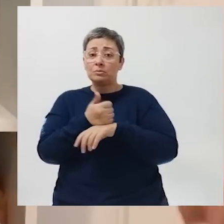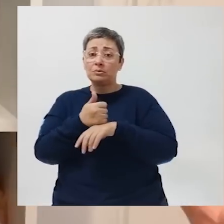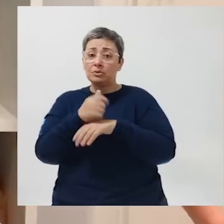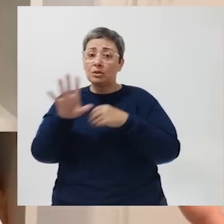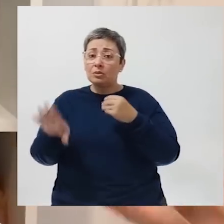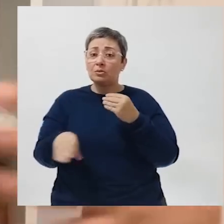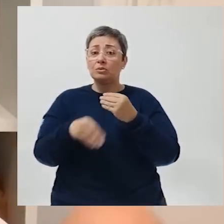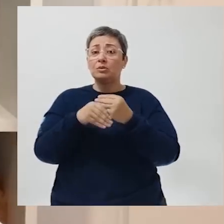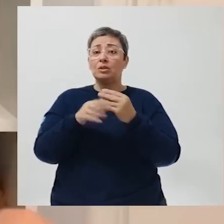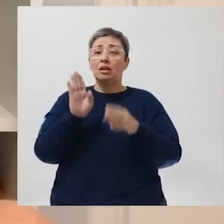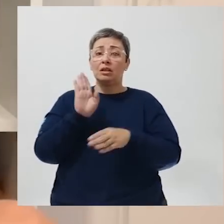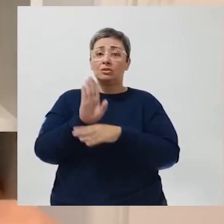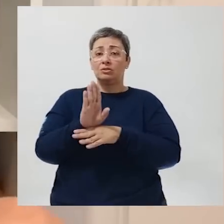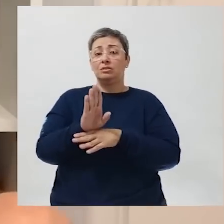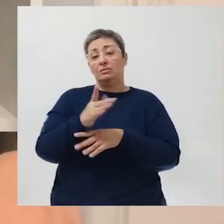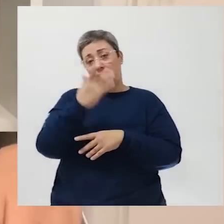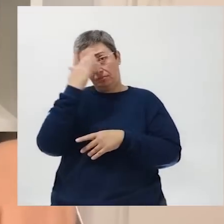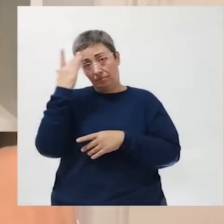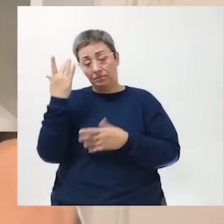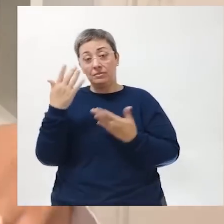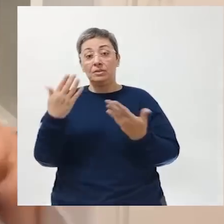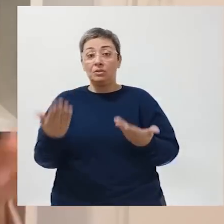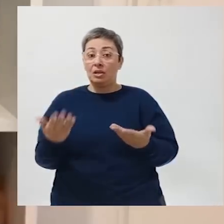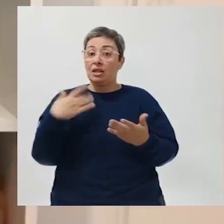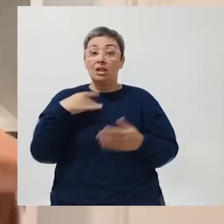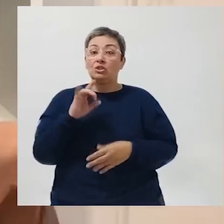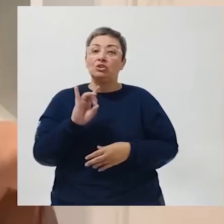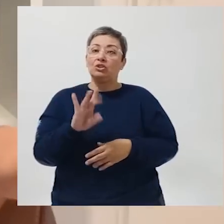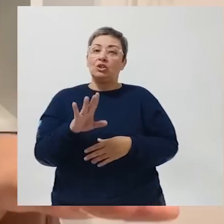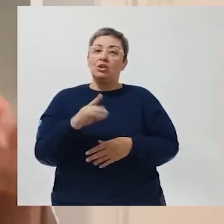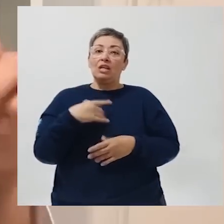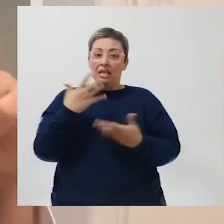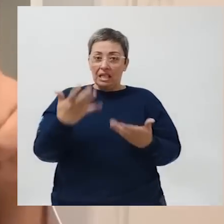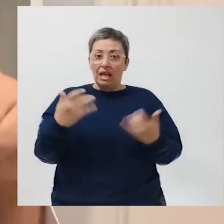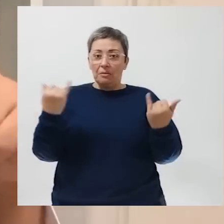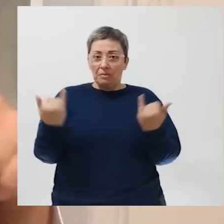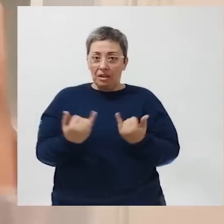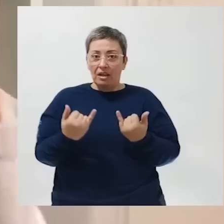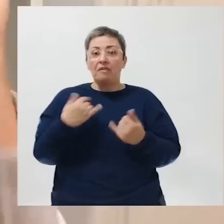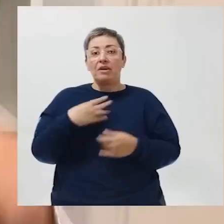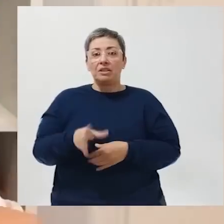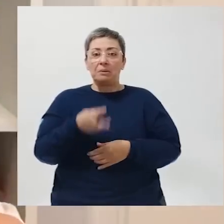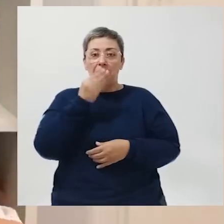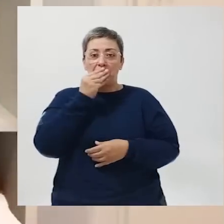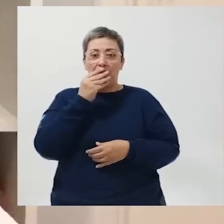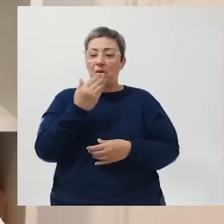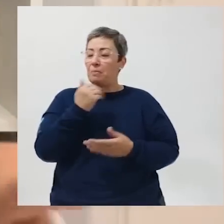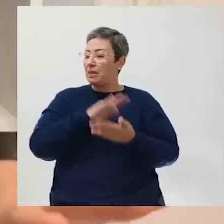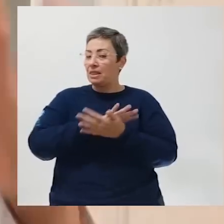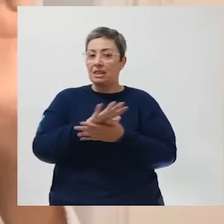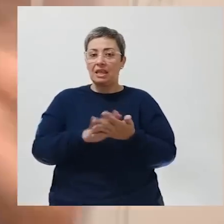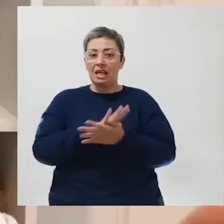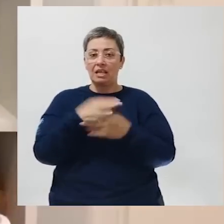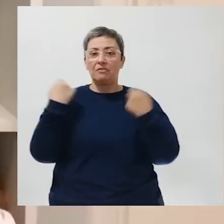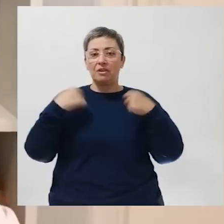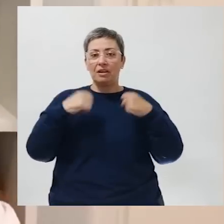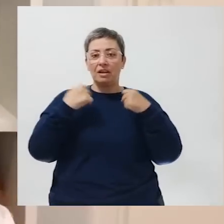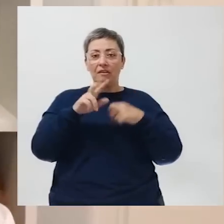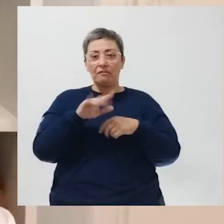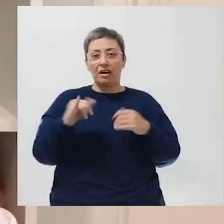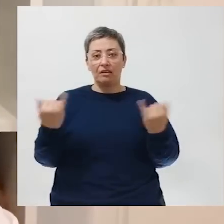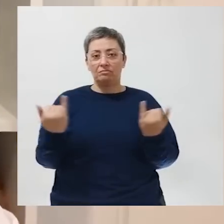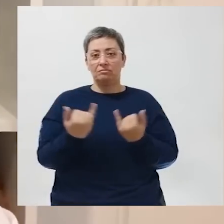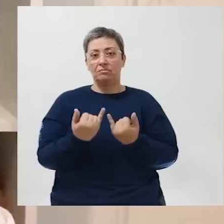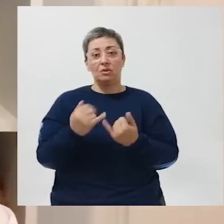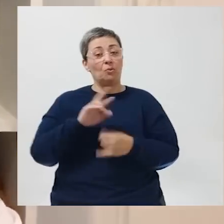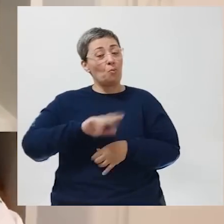outro profissional para ajudar essa pessoa. Então, não basta dizer, quer emagrecer? Fecha a boca, não come mais nada e faz exercício que